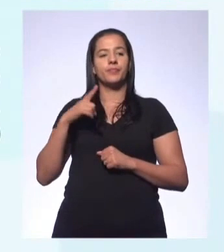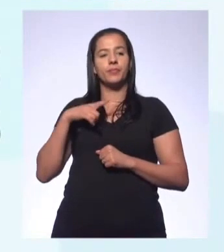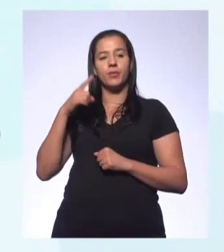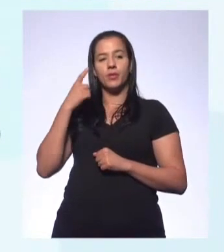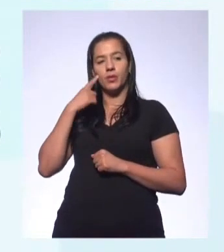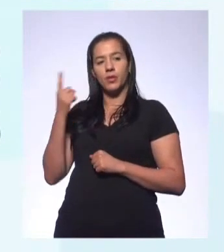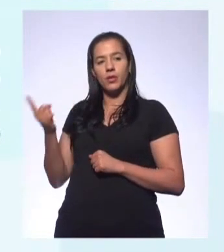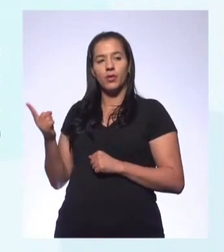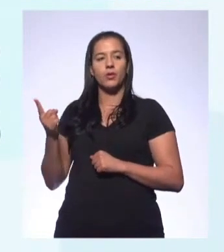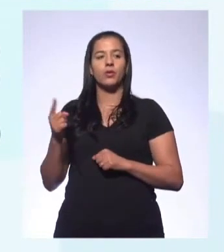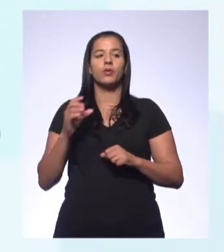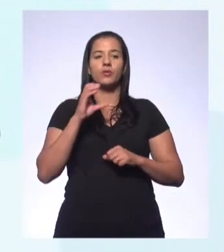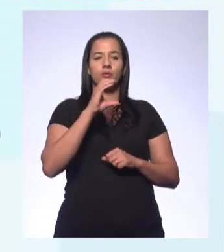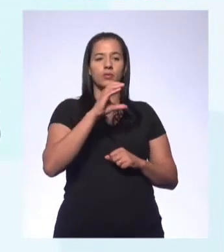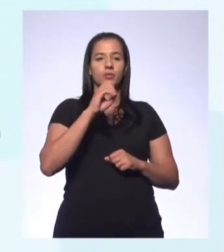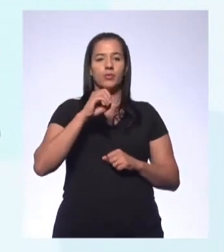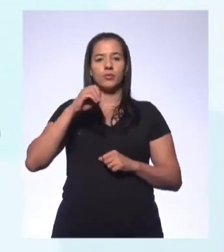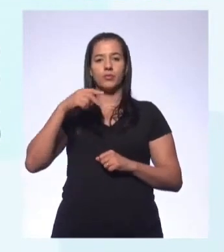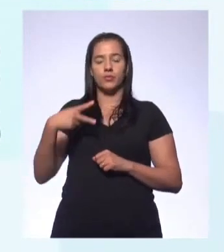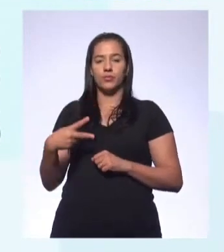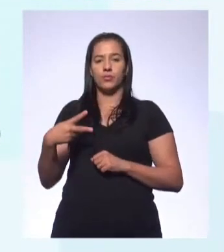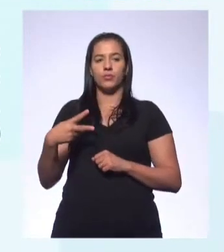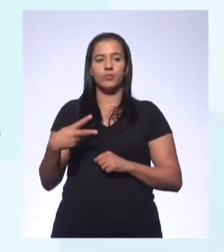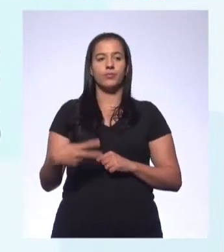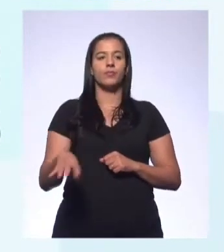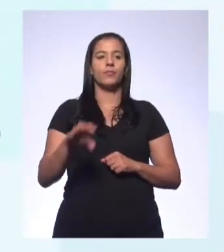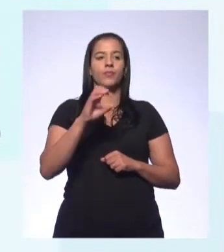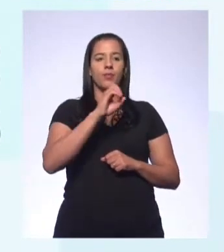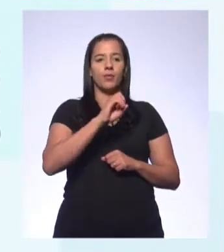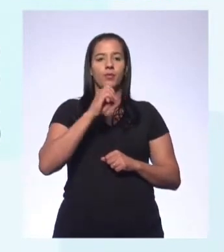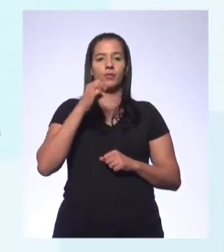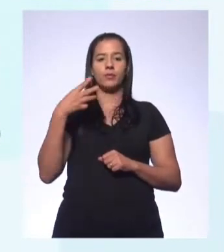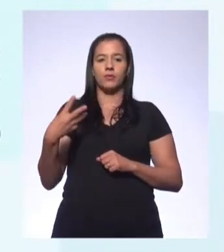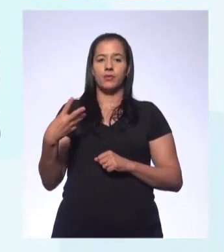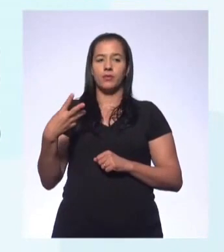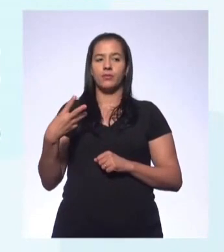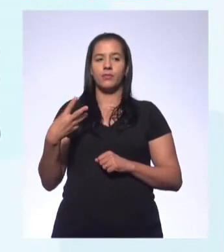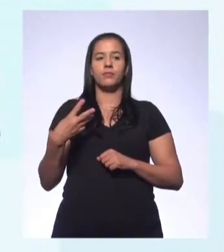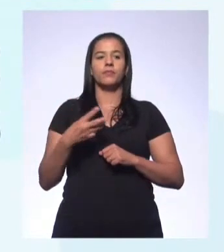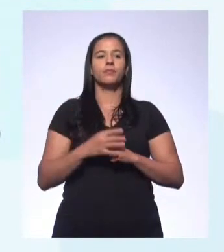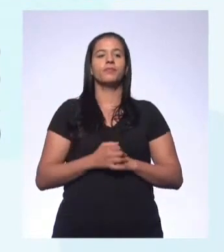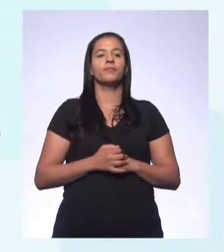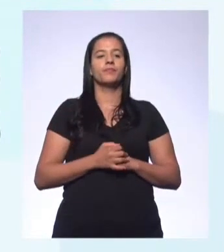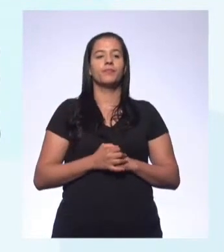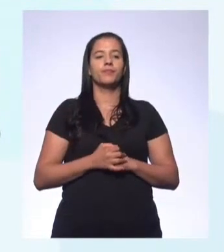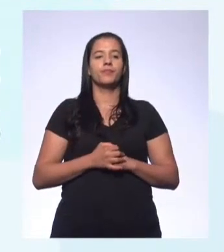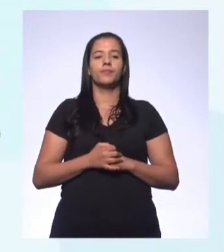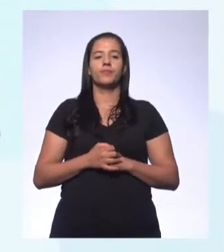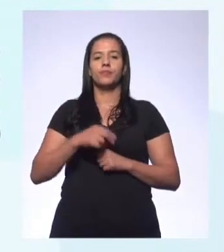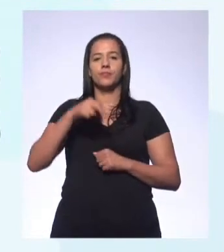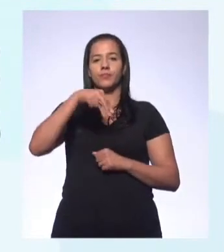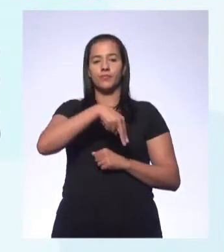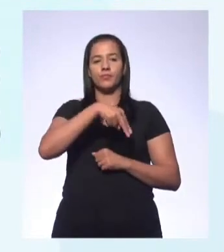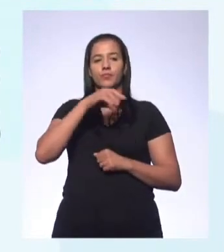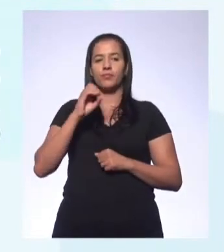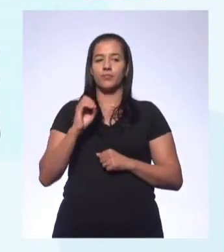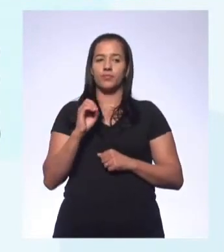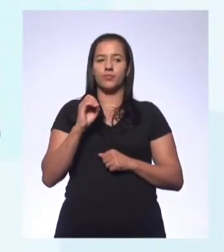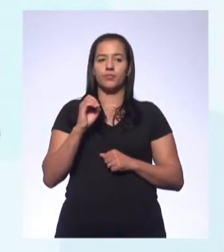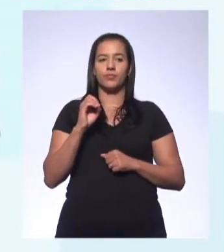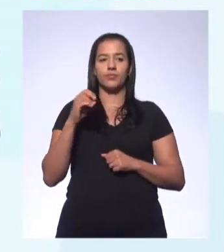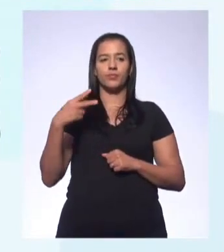de carbono, CO2, o ozônio, ok, O3, o dióxido